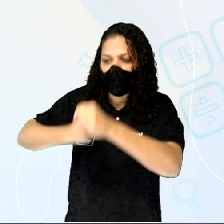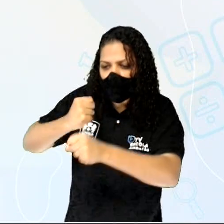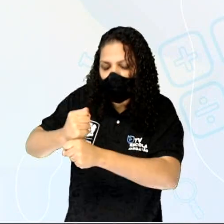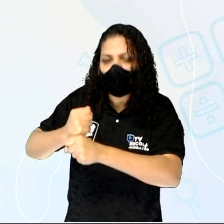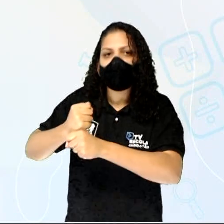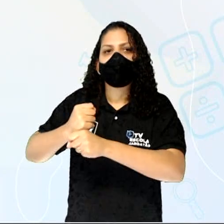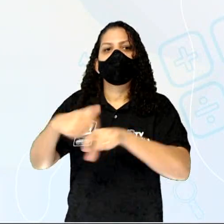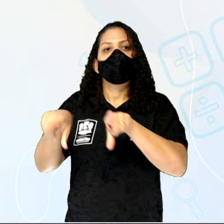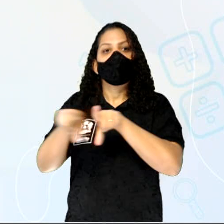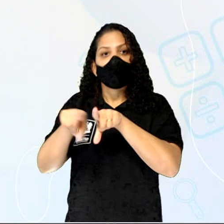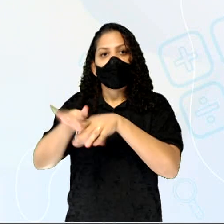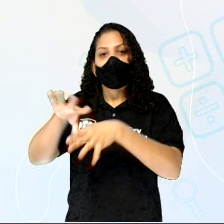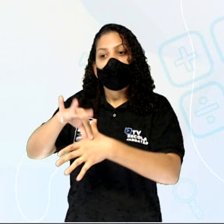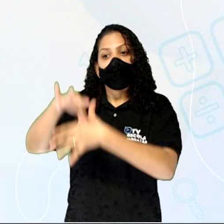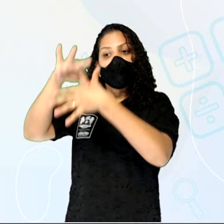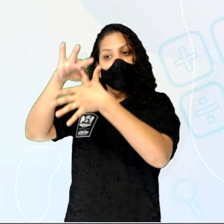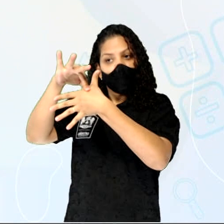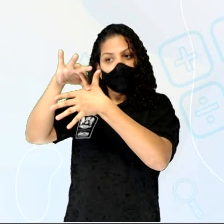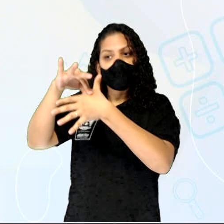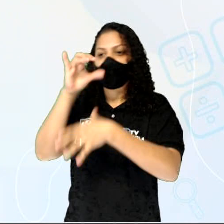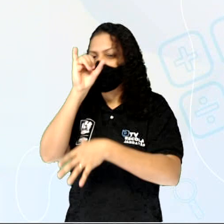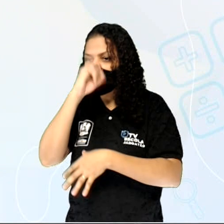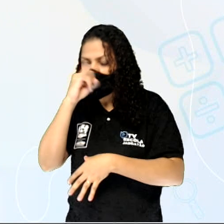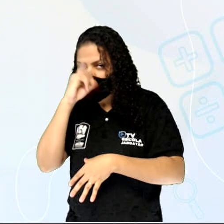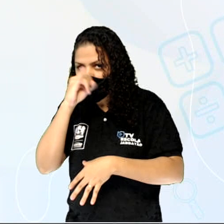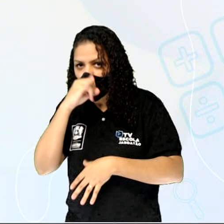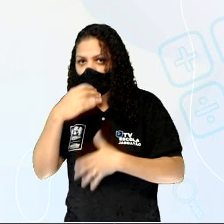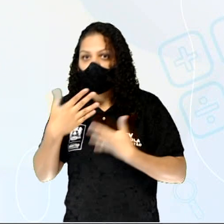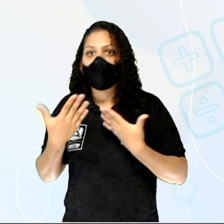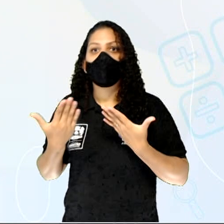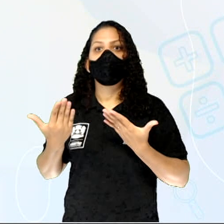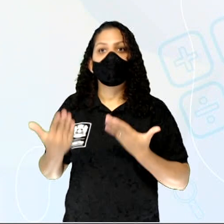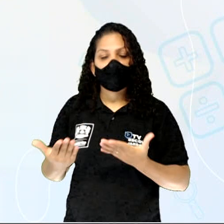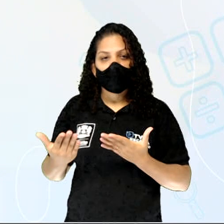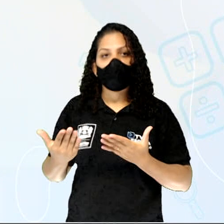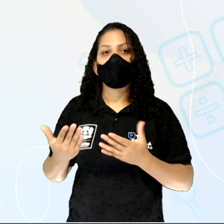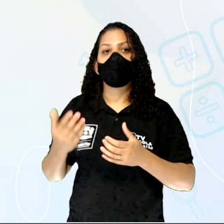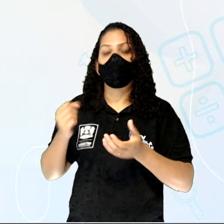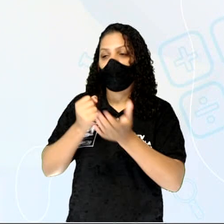suína. A produção na China contribui para